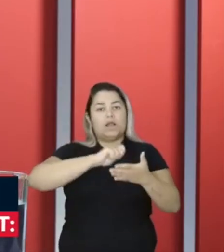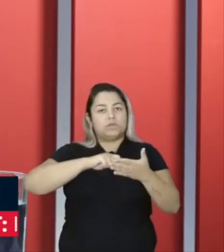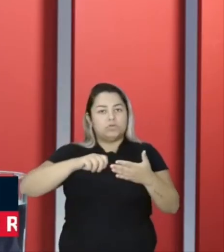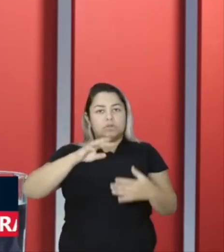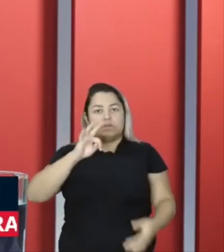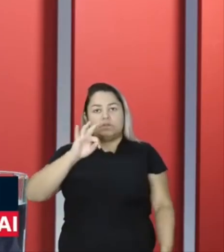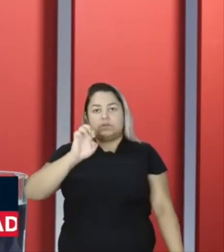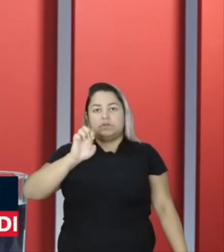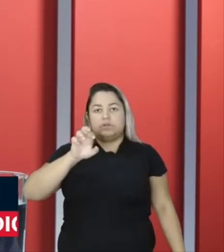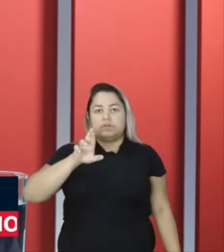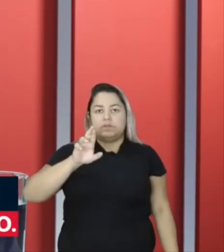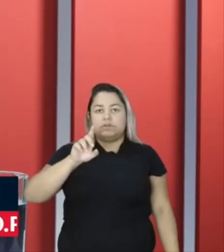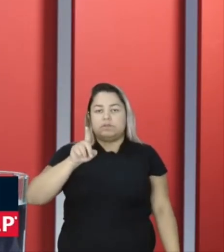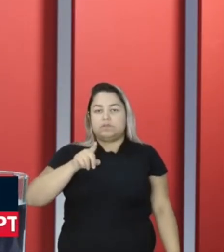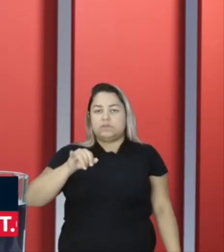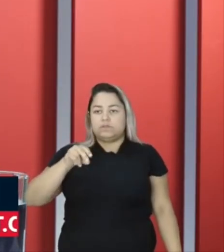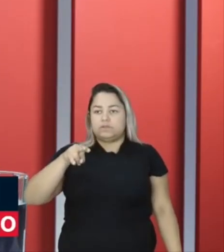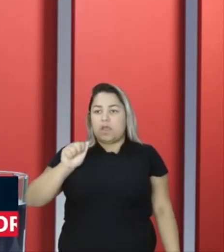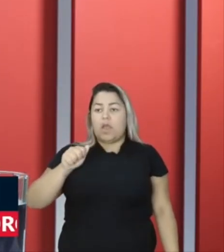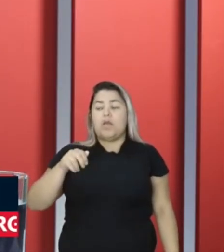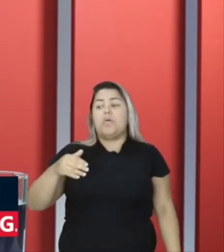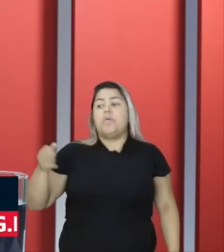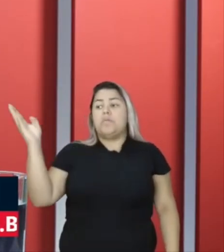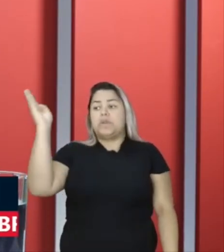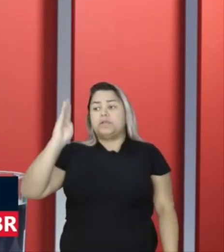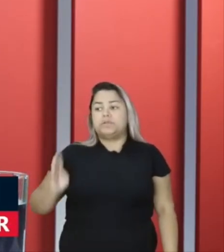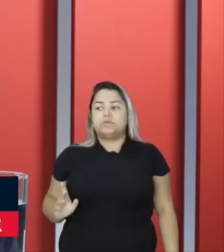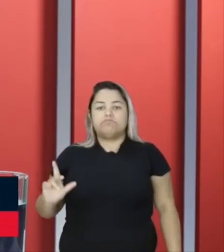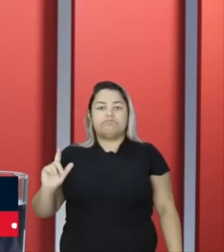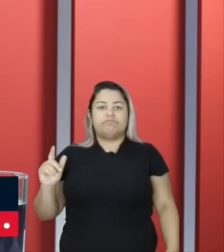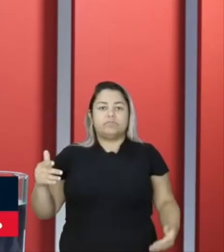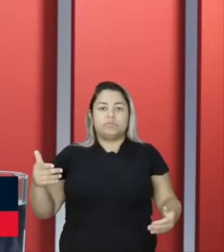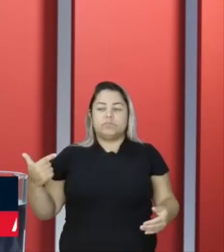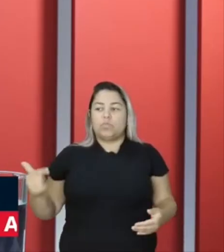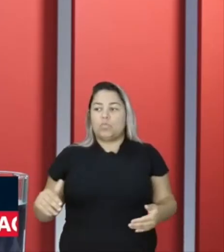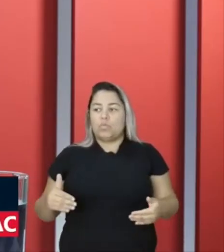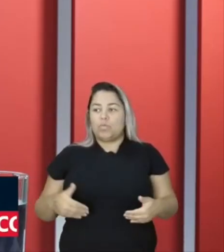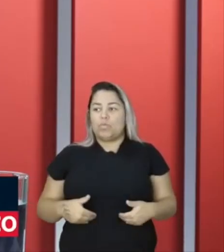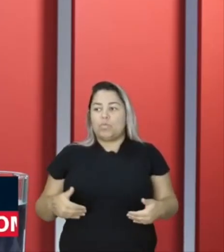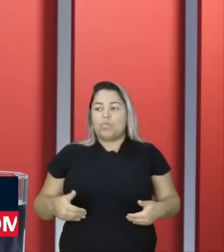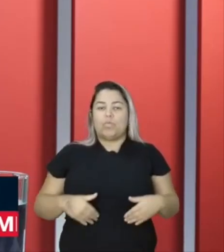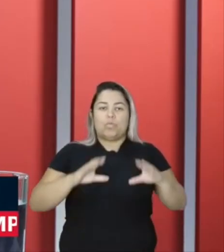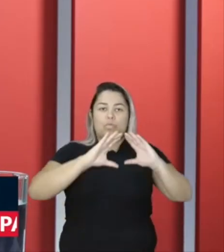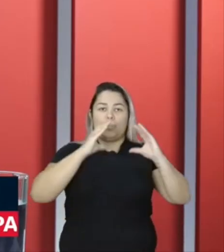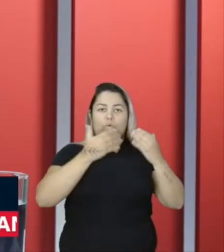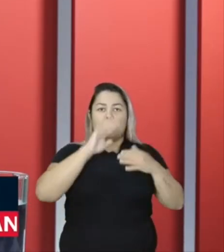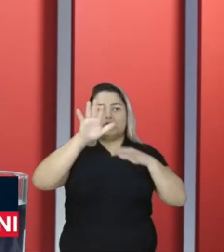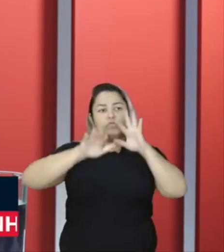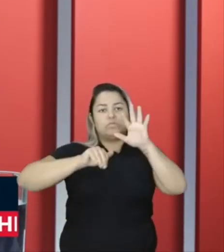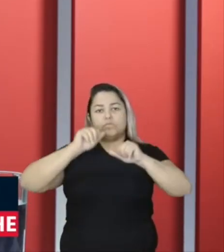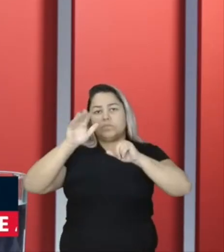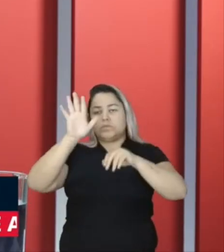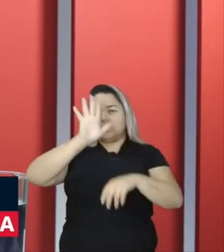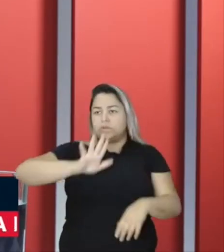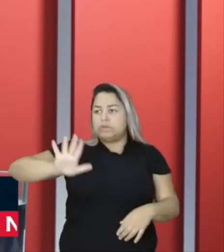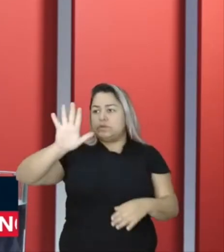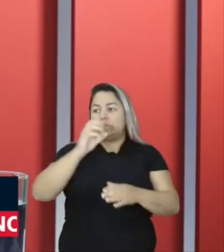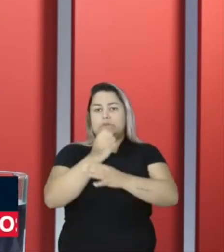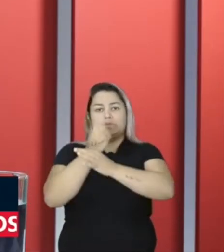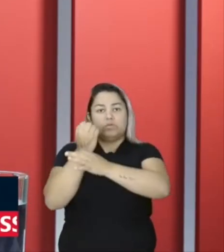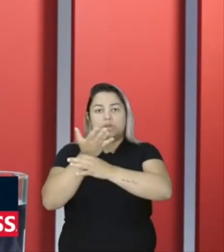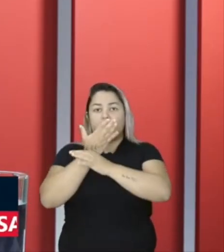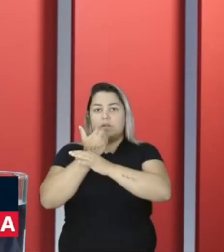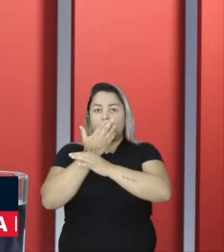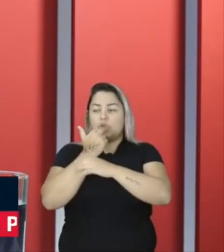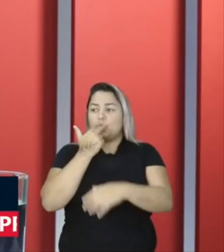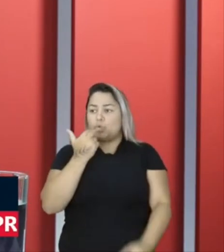durante o lançamento do Brasil Sem Fome, a convocação da Conferência Nacional de Segurança Alimentar e